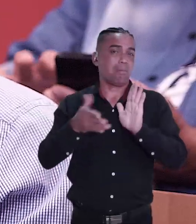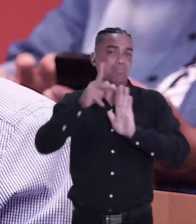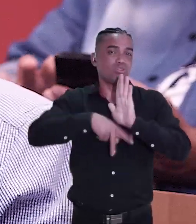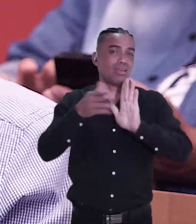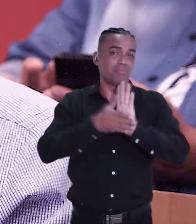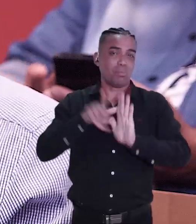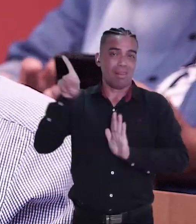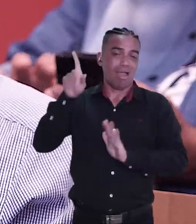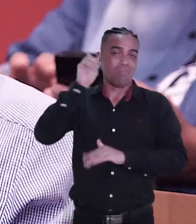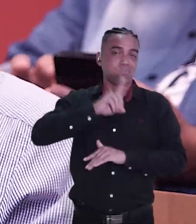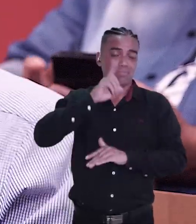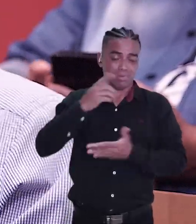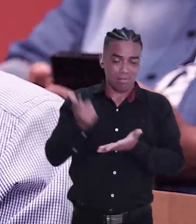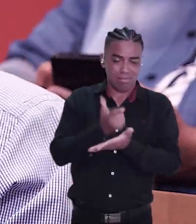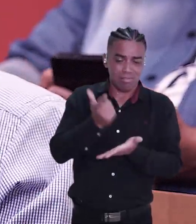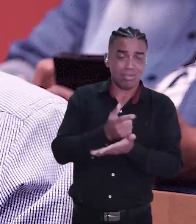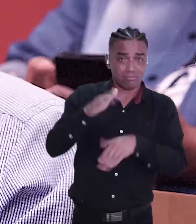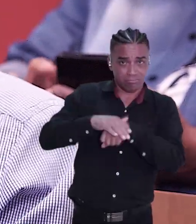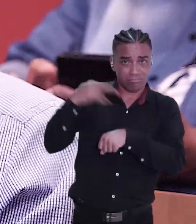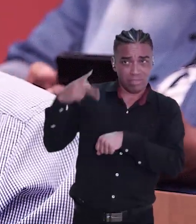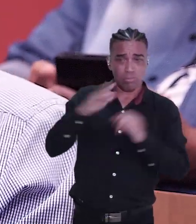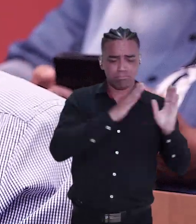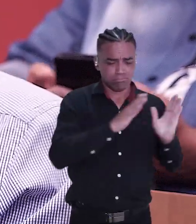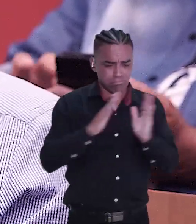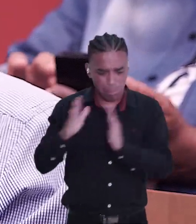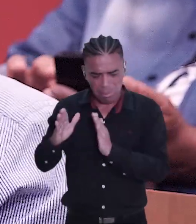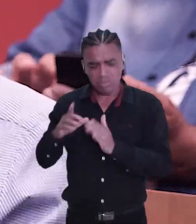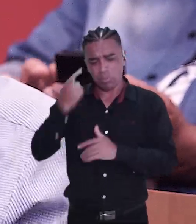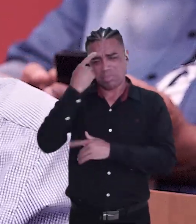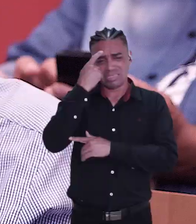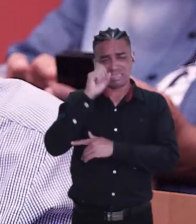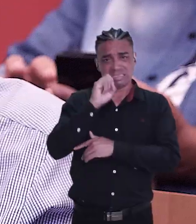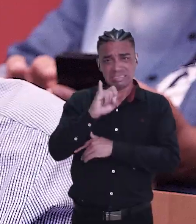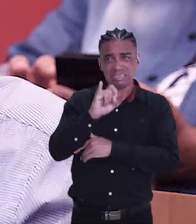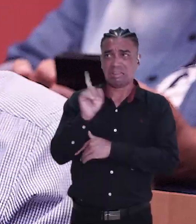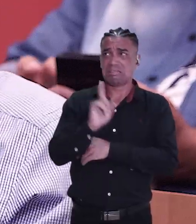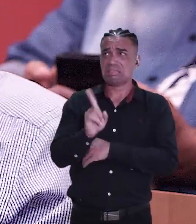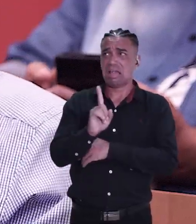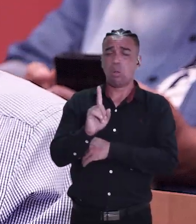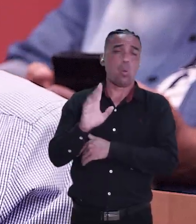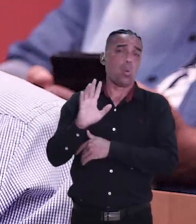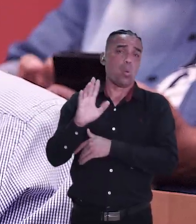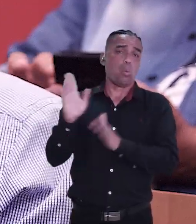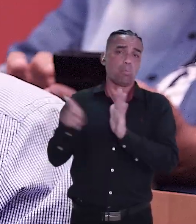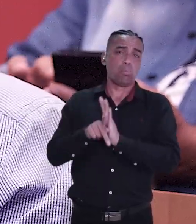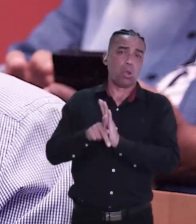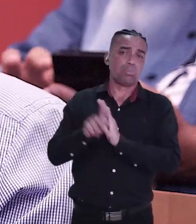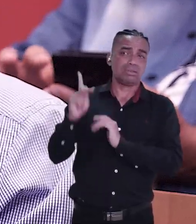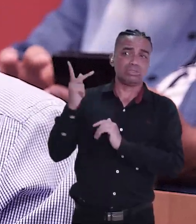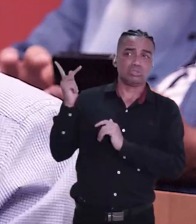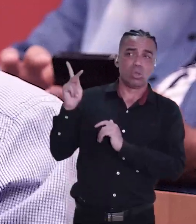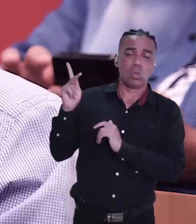programas e tal. E tem várias passagens assim no seu livro que me fazem pensar assim, puxa, e se não fosse essa